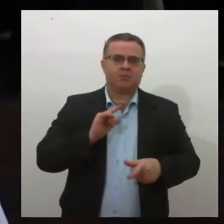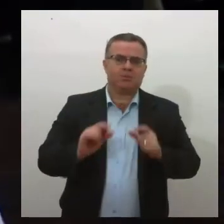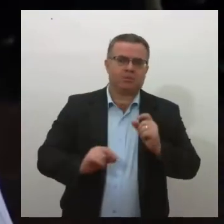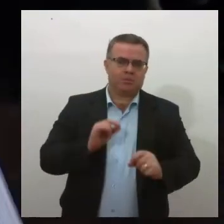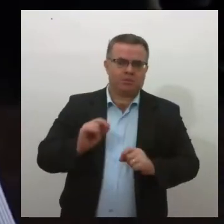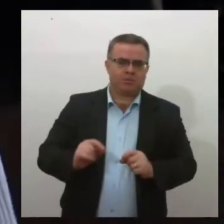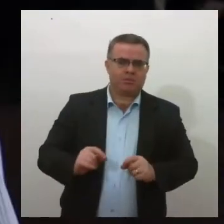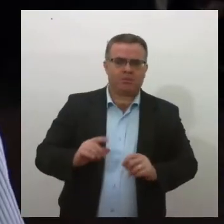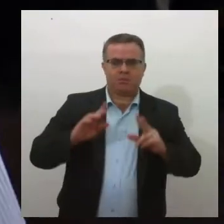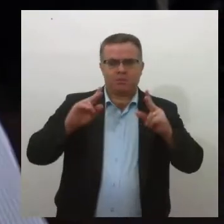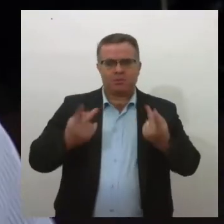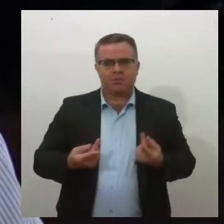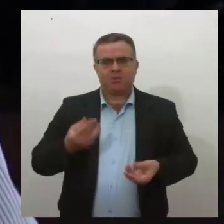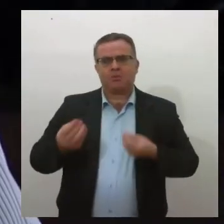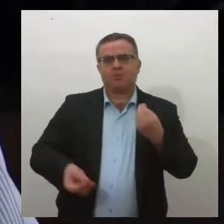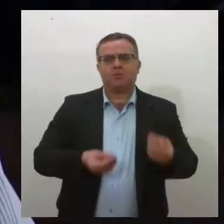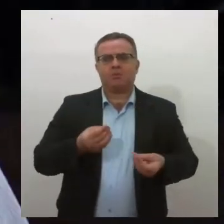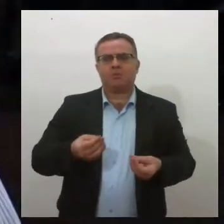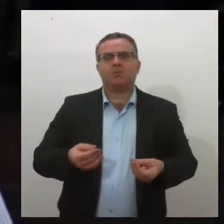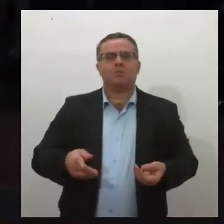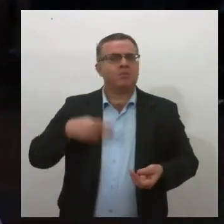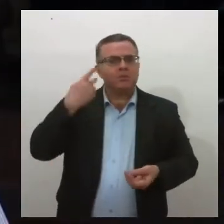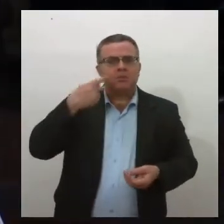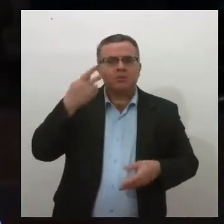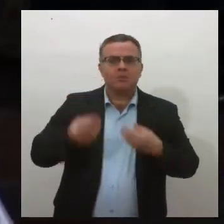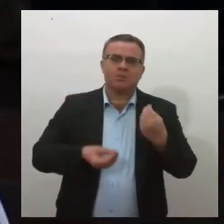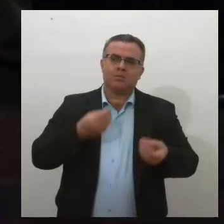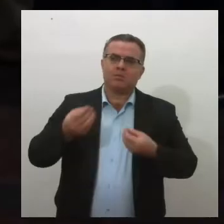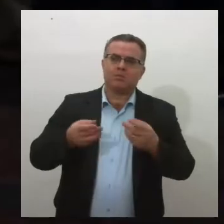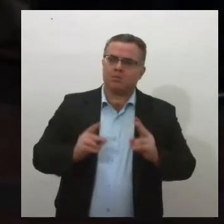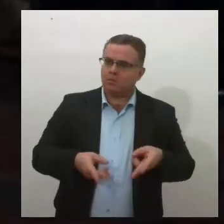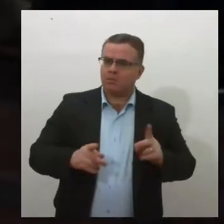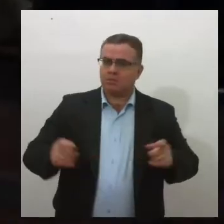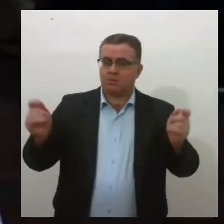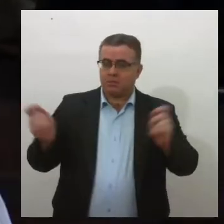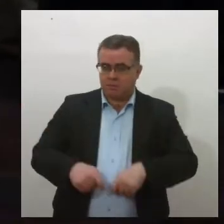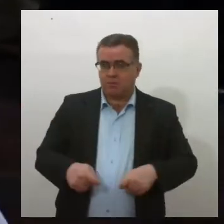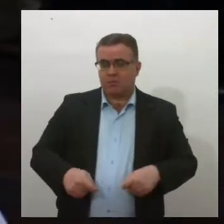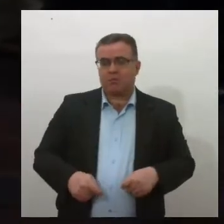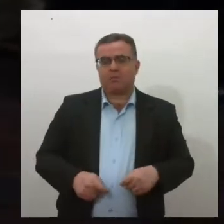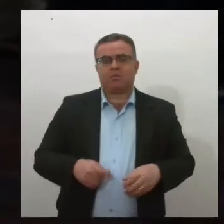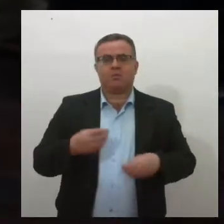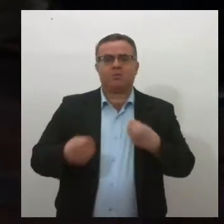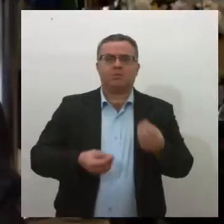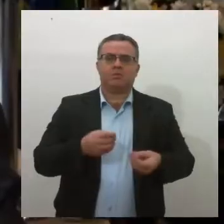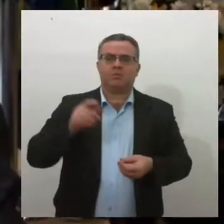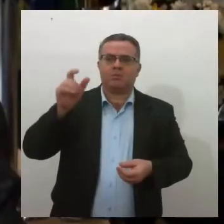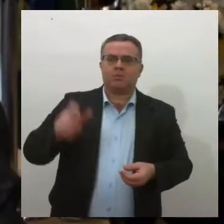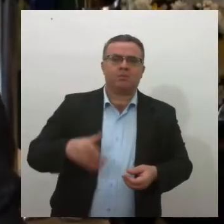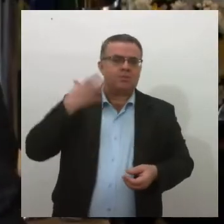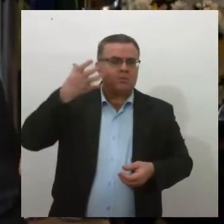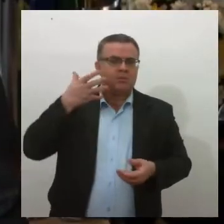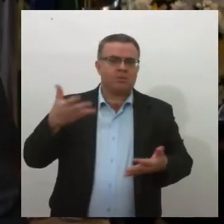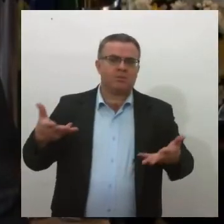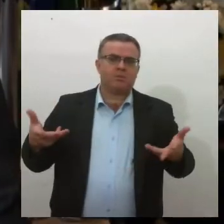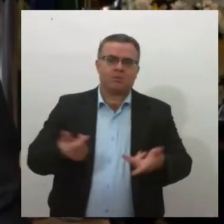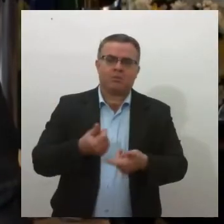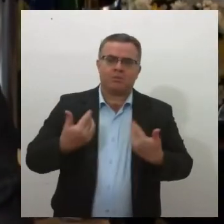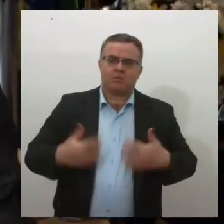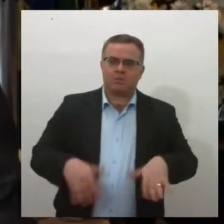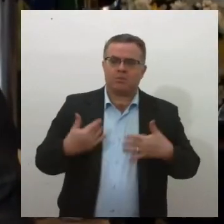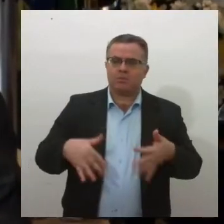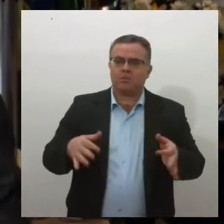humano admirável, um político, né, de muita capacidade de competência, e um radialista extraordinário. A pessoa de Reinaldo